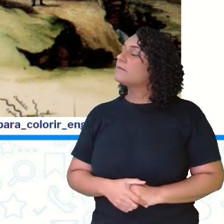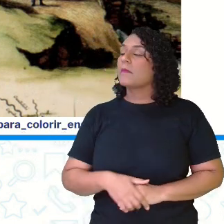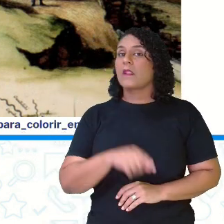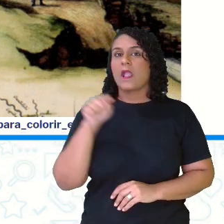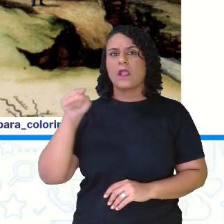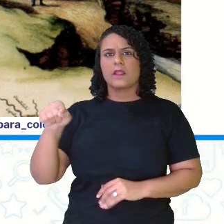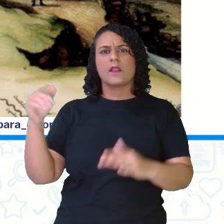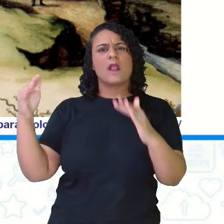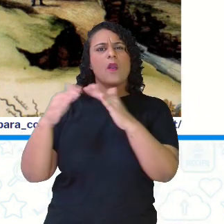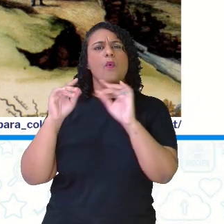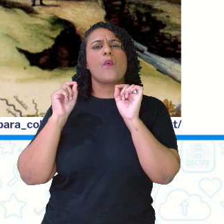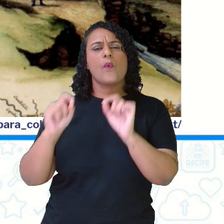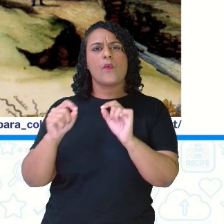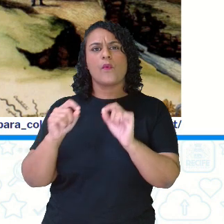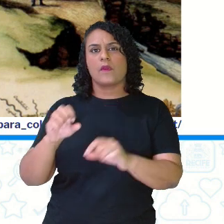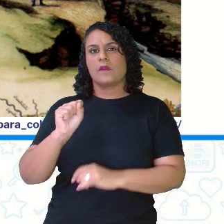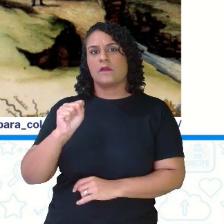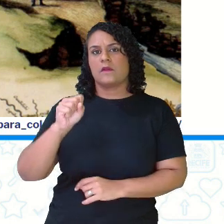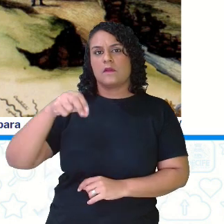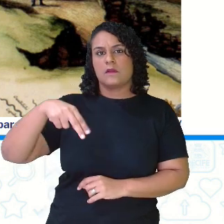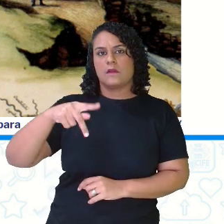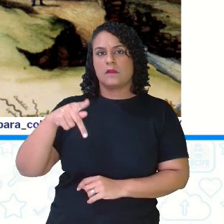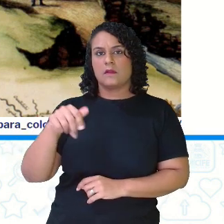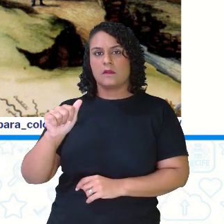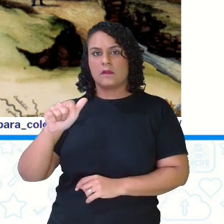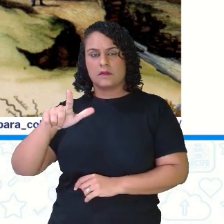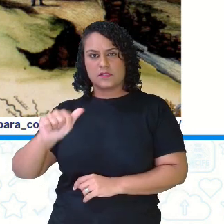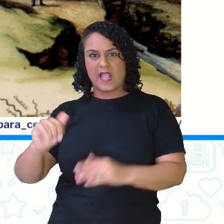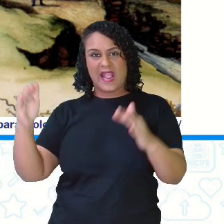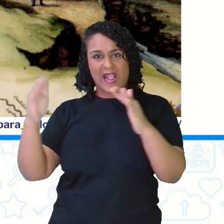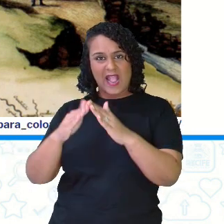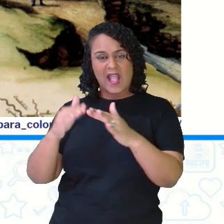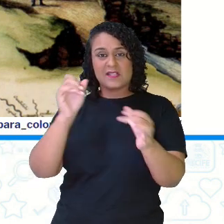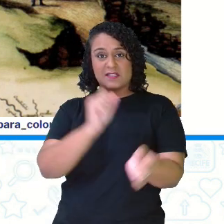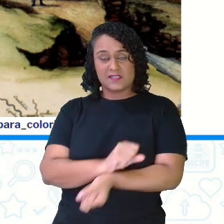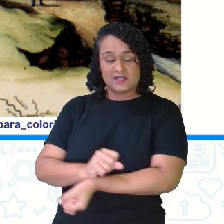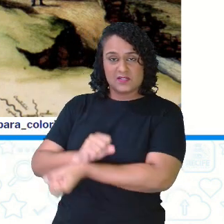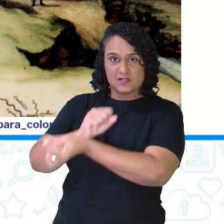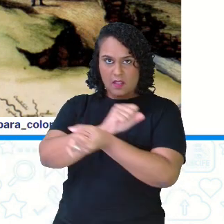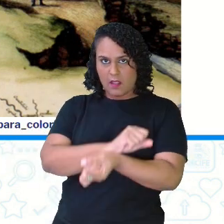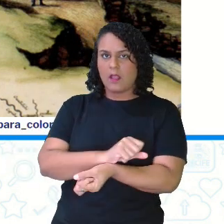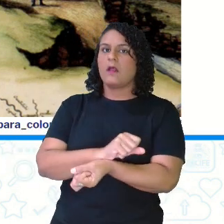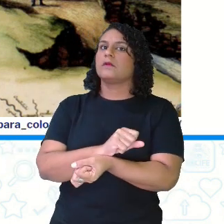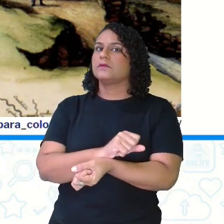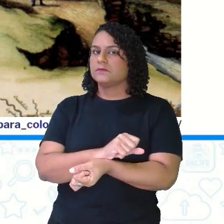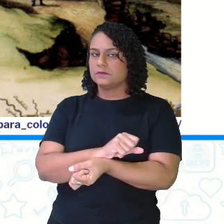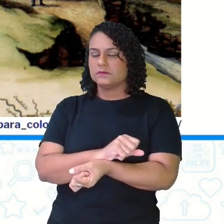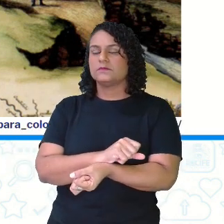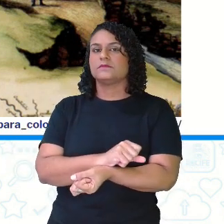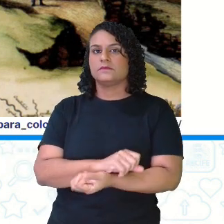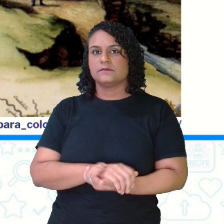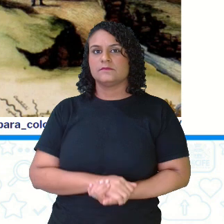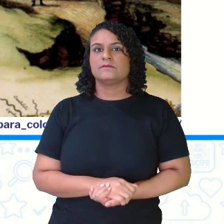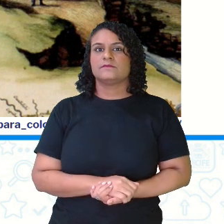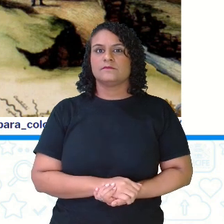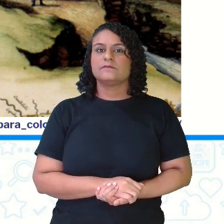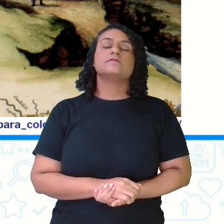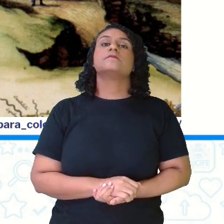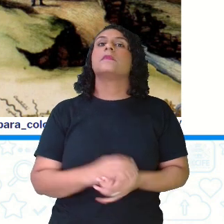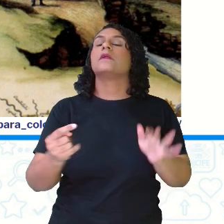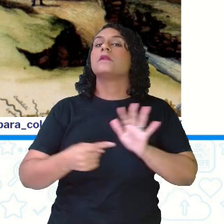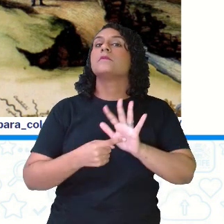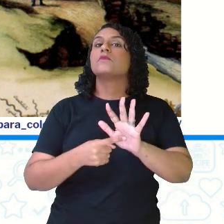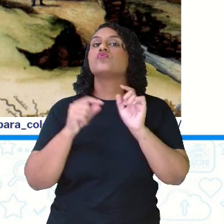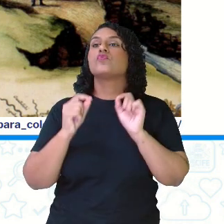ladinho ali, o que a gente pode chamar que seria a senzala. A senzala seria onde os negros ficavam. E aí nós temos um destaque